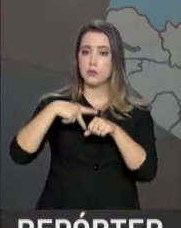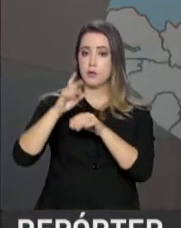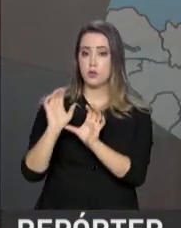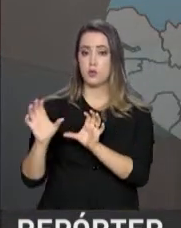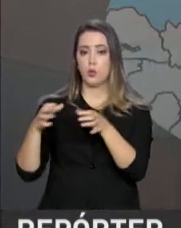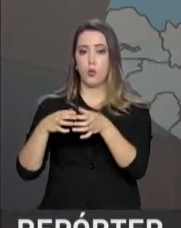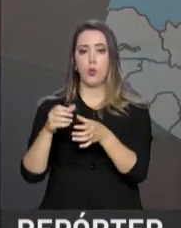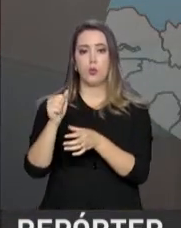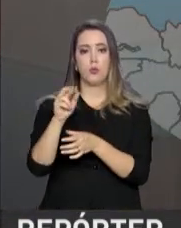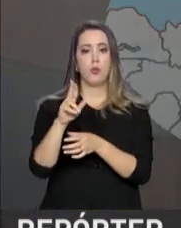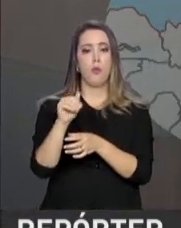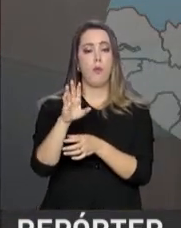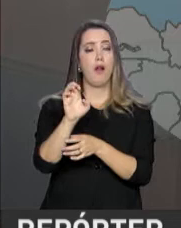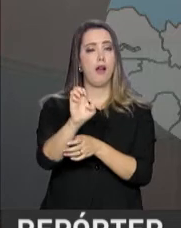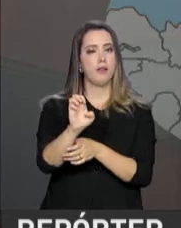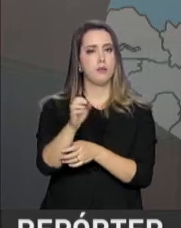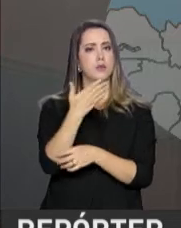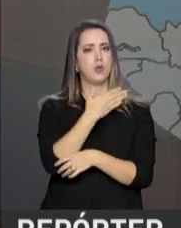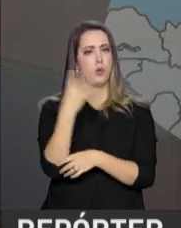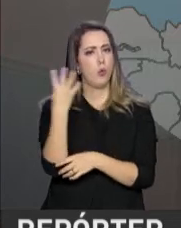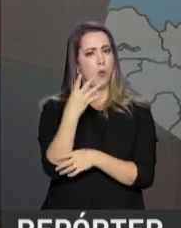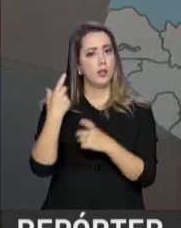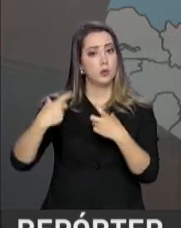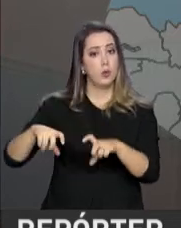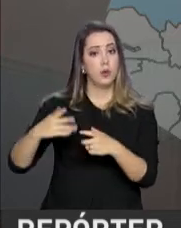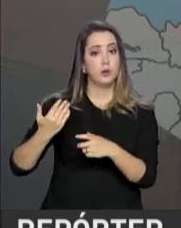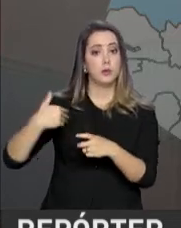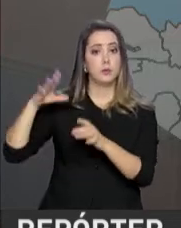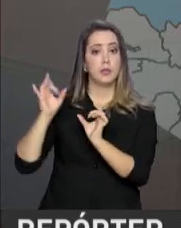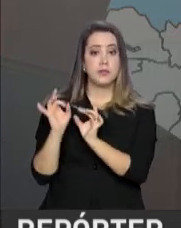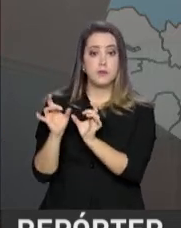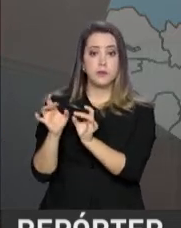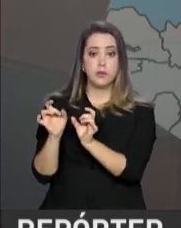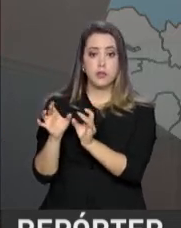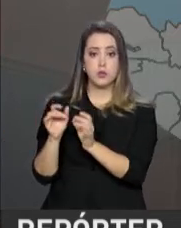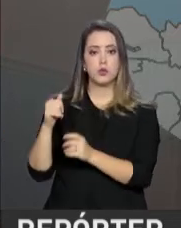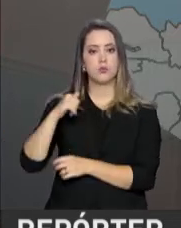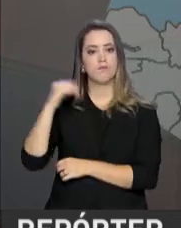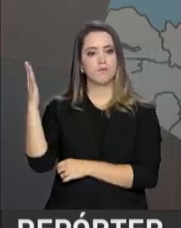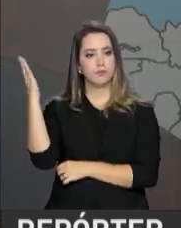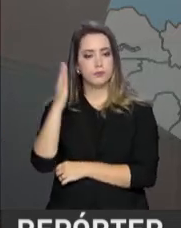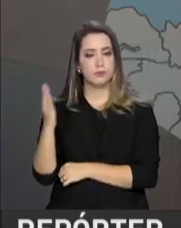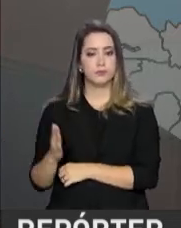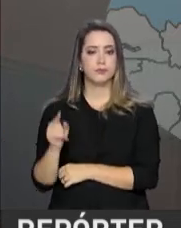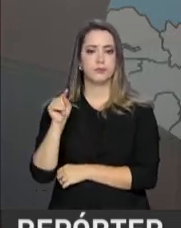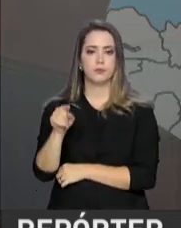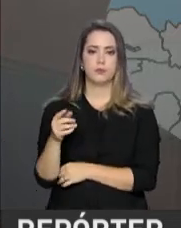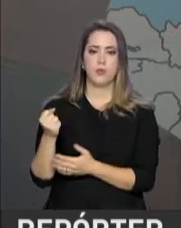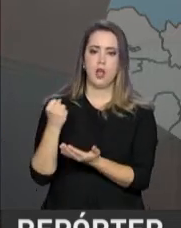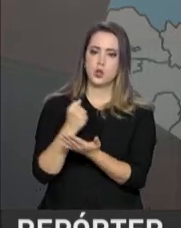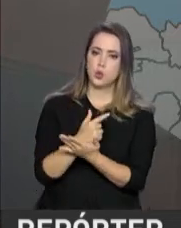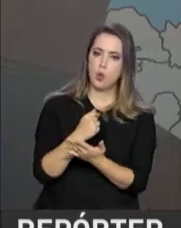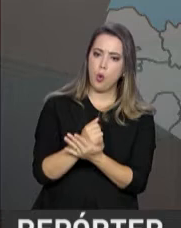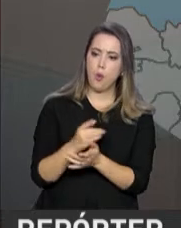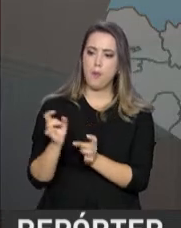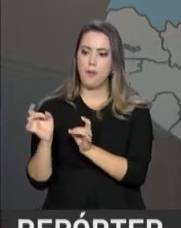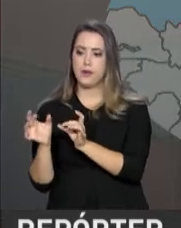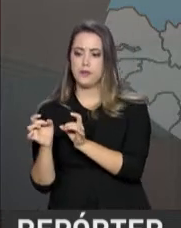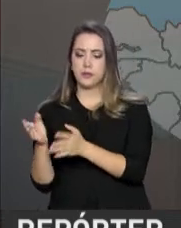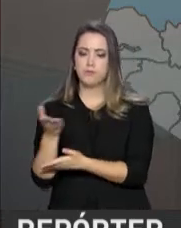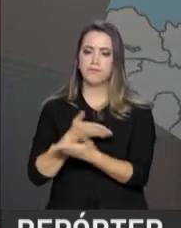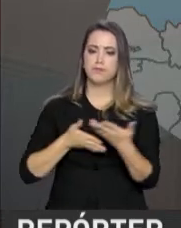são o quarto maior mercado de produtos brasileiros no exterior as importações e exportações entre brasil e os países árabes